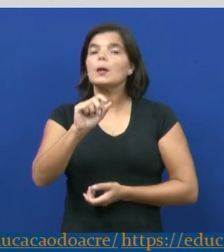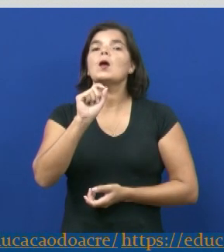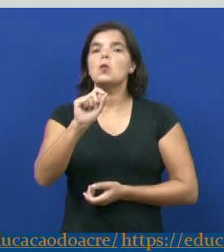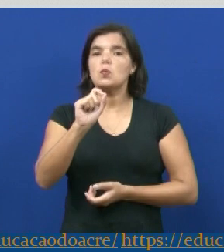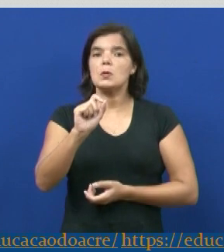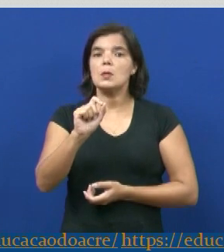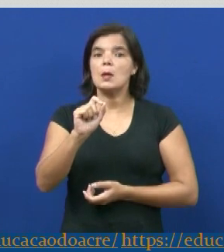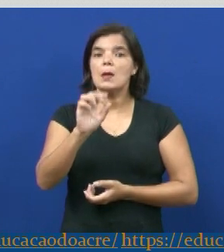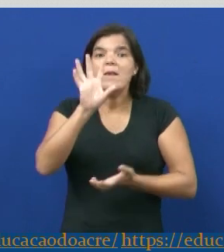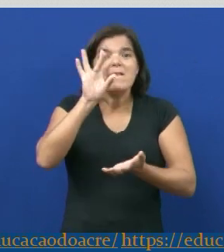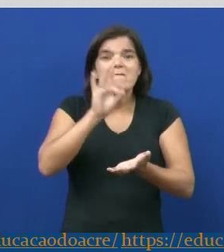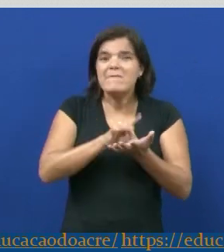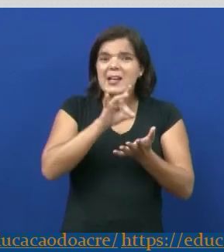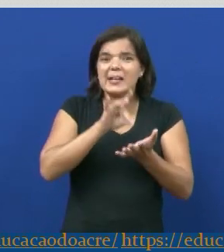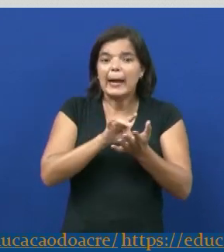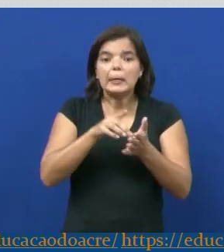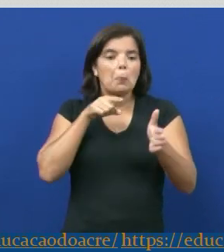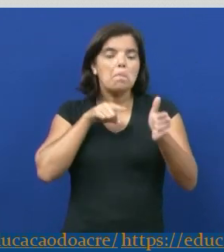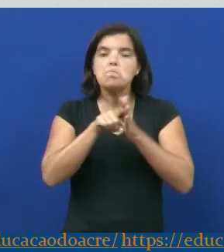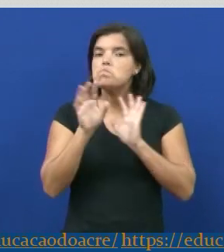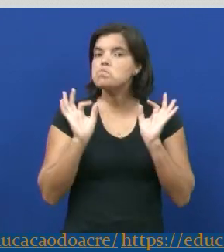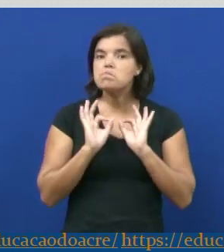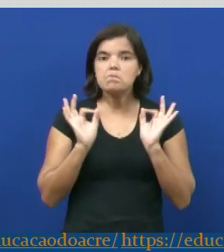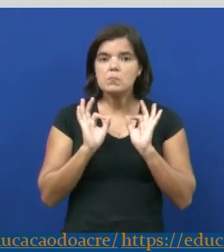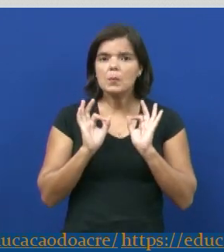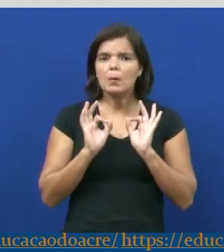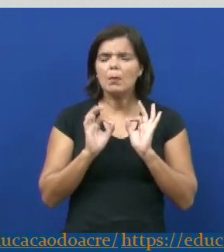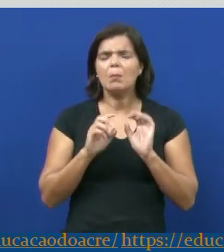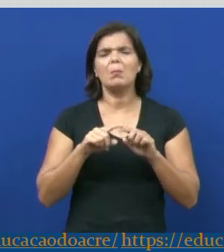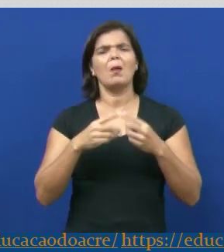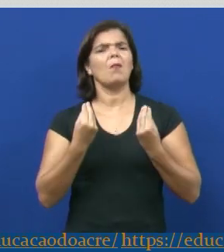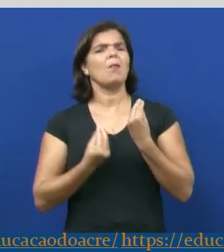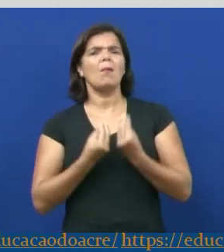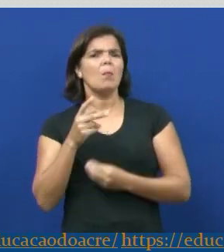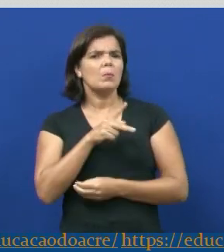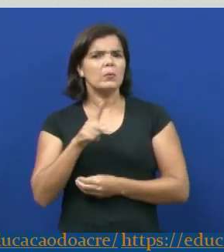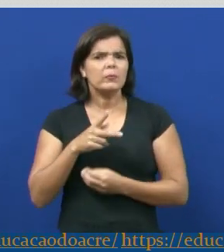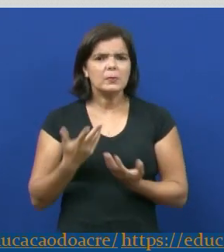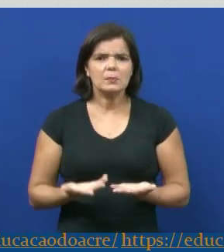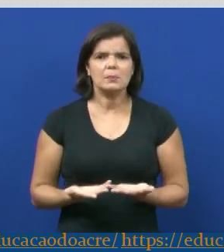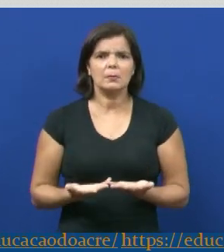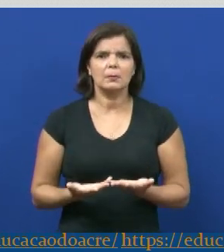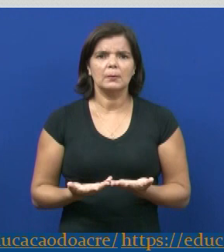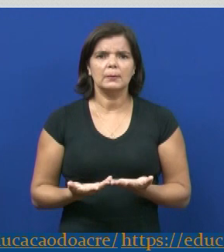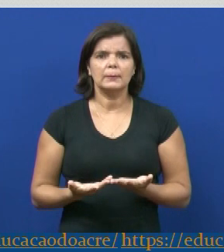de verdades não questionadas. Como assim, professor?